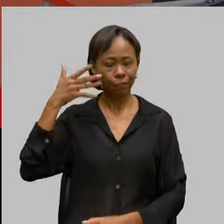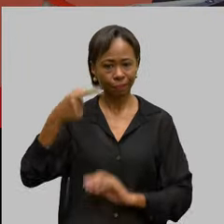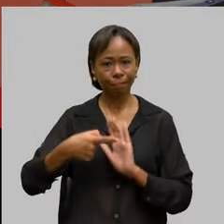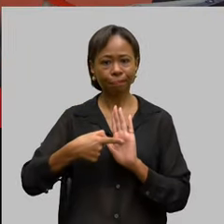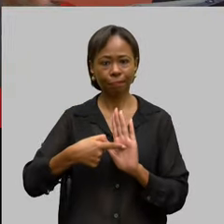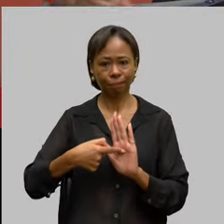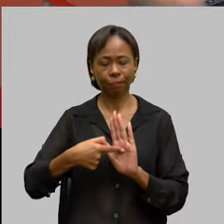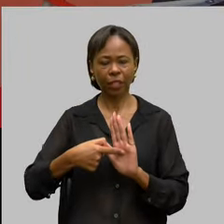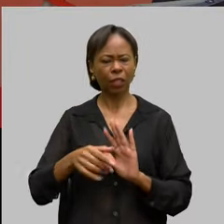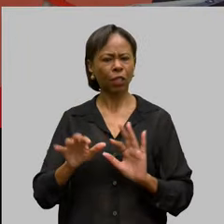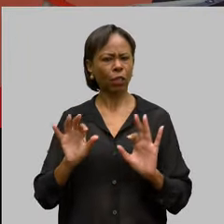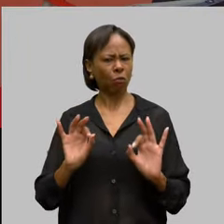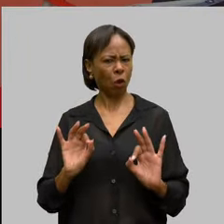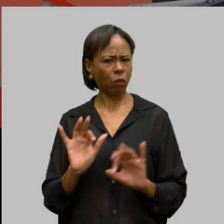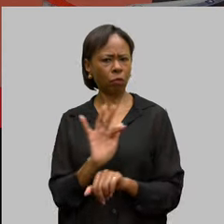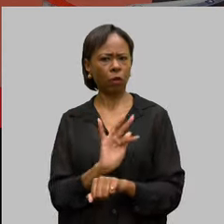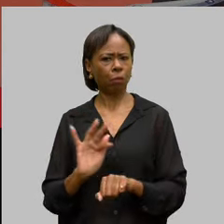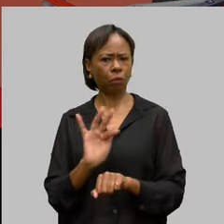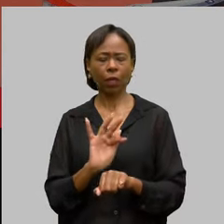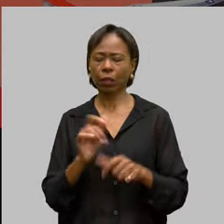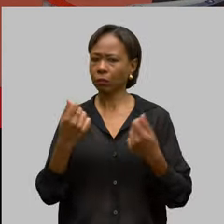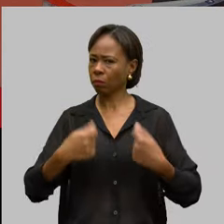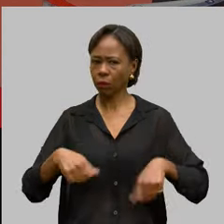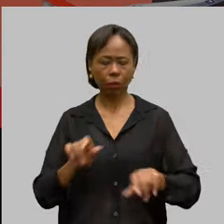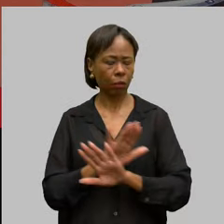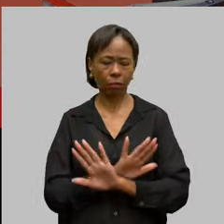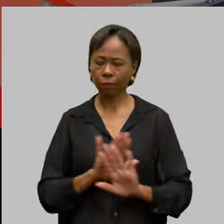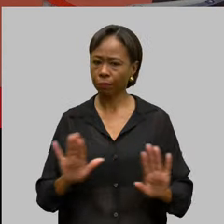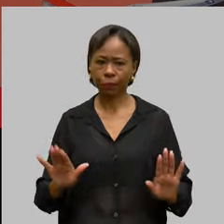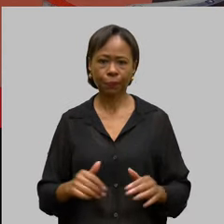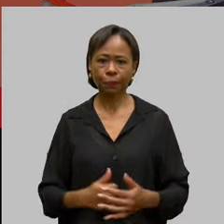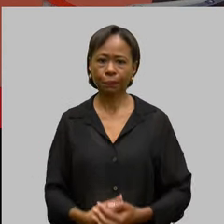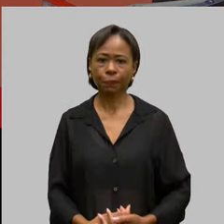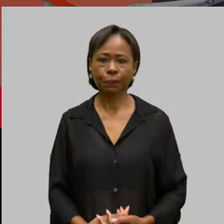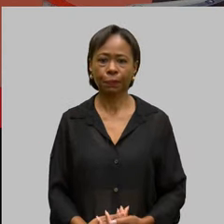dispensada a formalidade das saudações